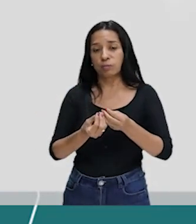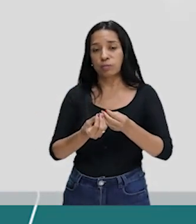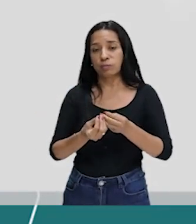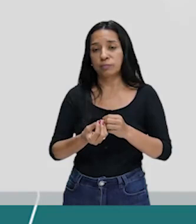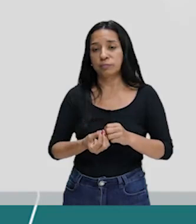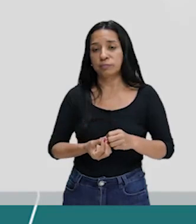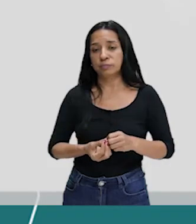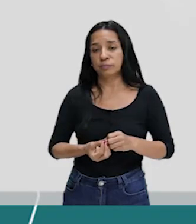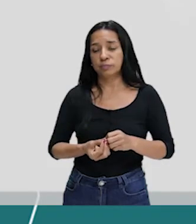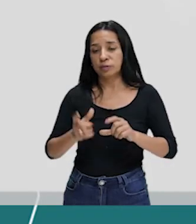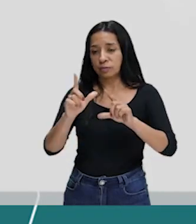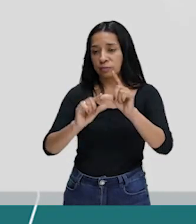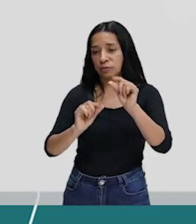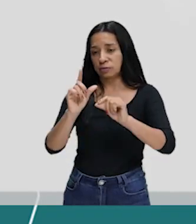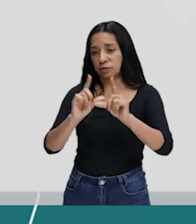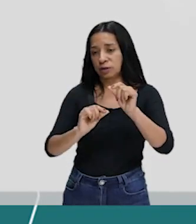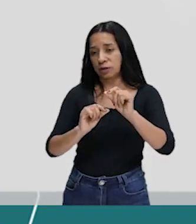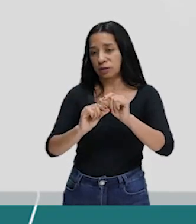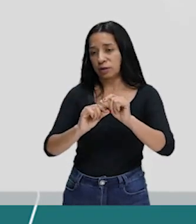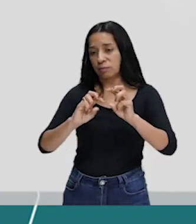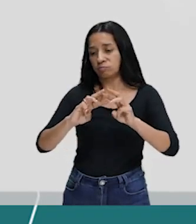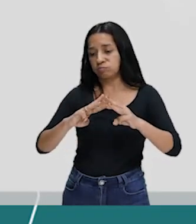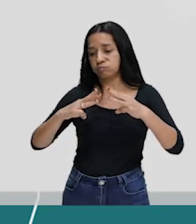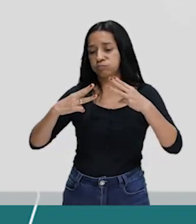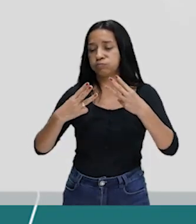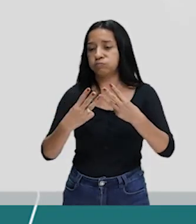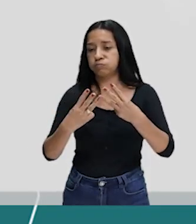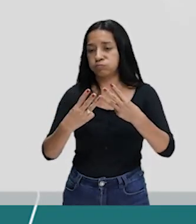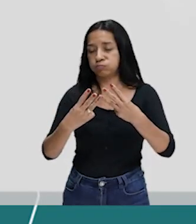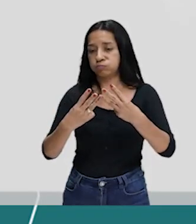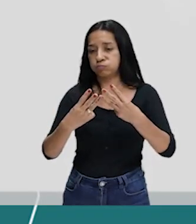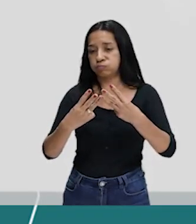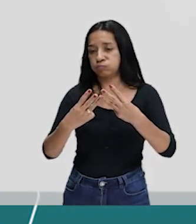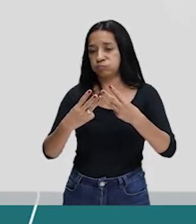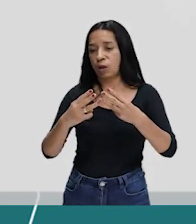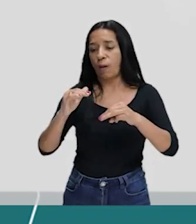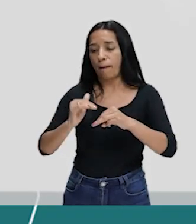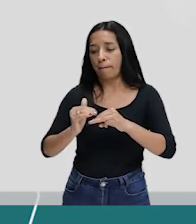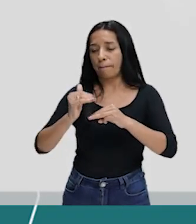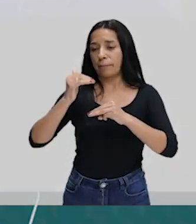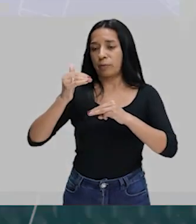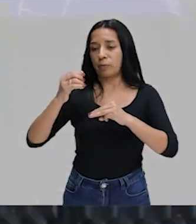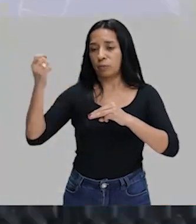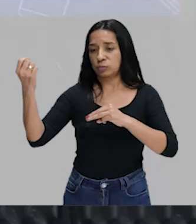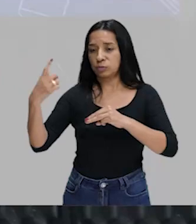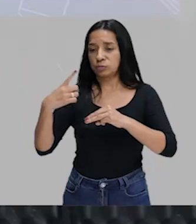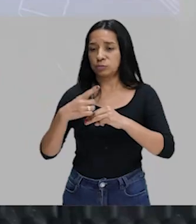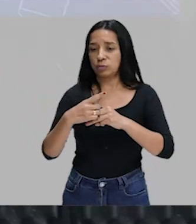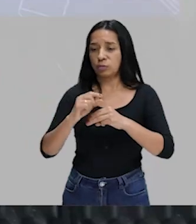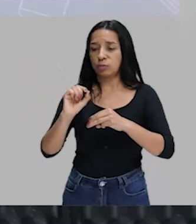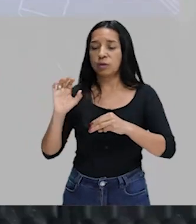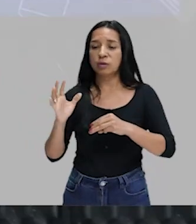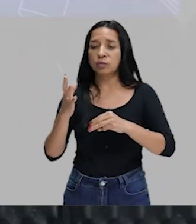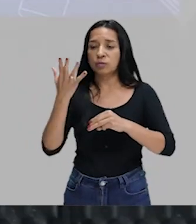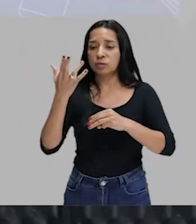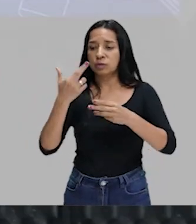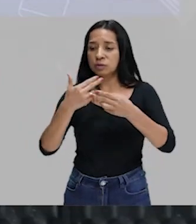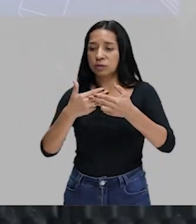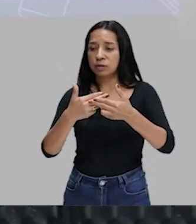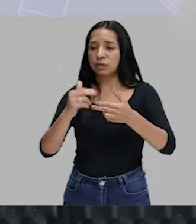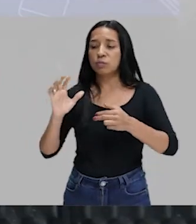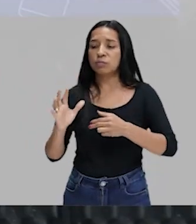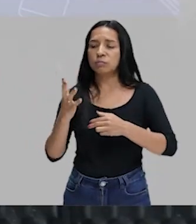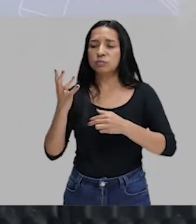estrela supermassiva, certo? Uma estrela que é super maior do que o Sol, vai acontecer com ela o fenômeno que nós chamamos